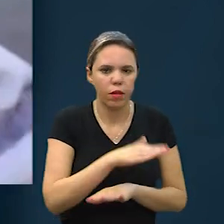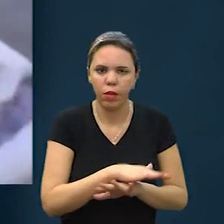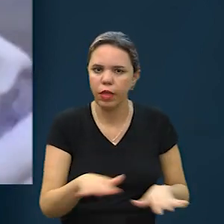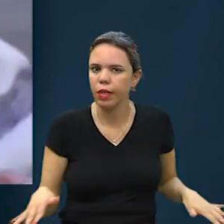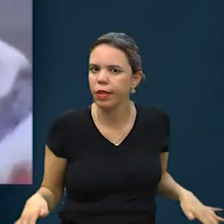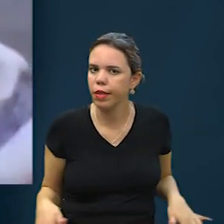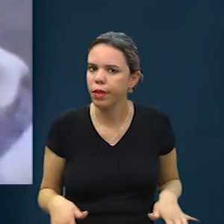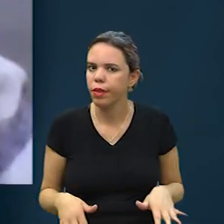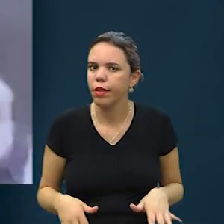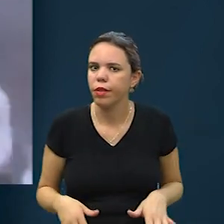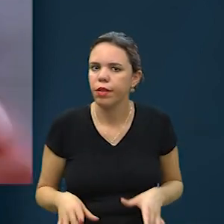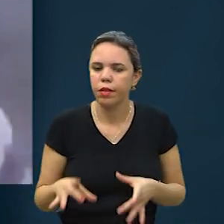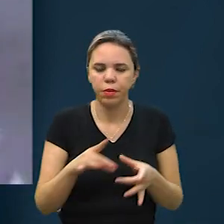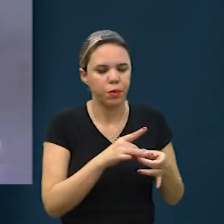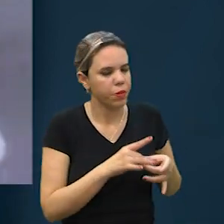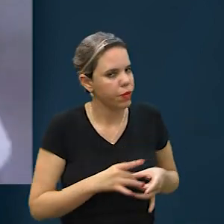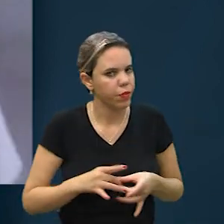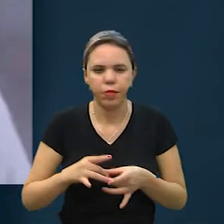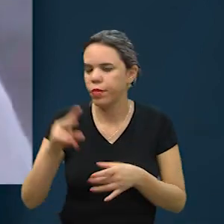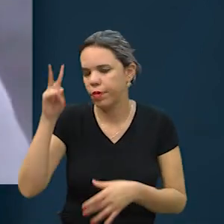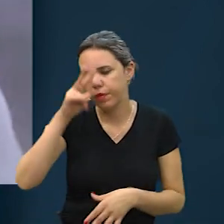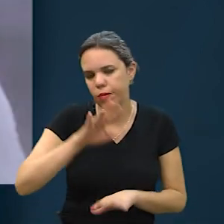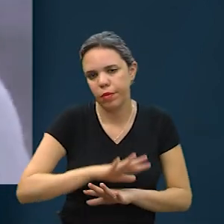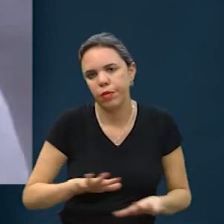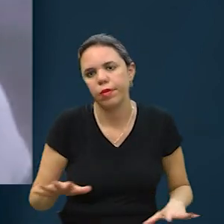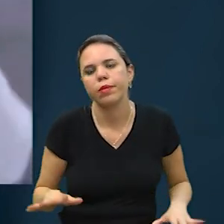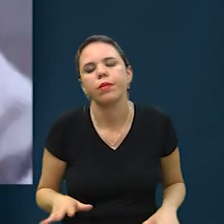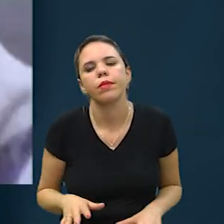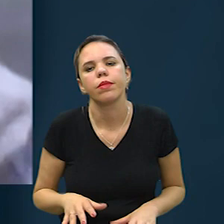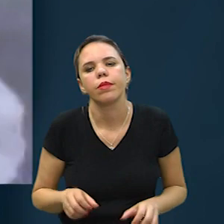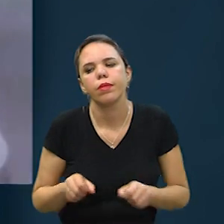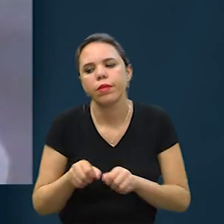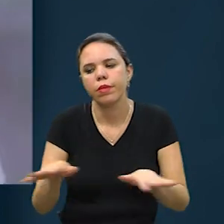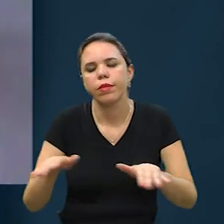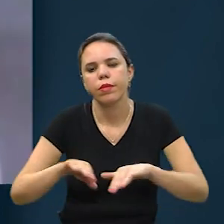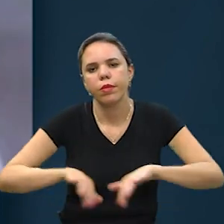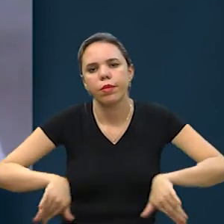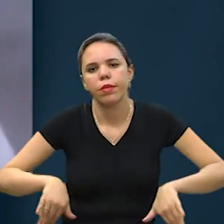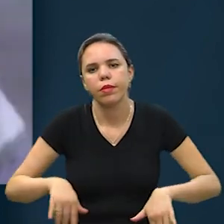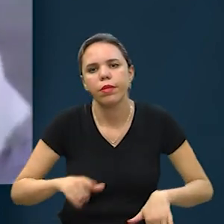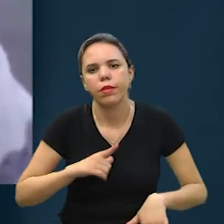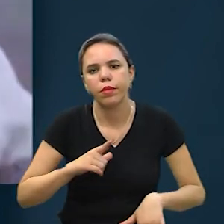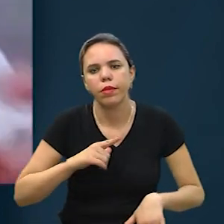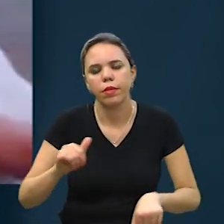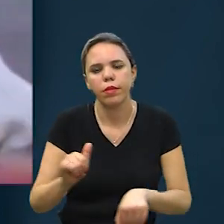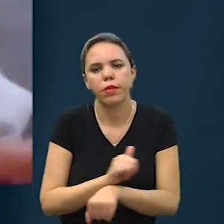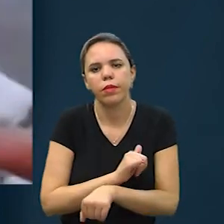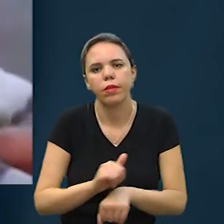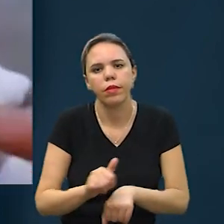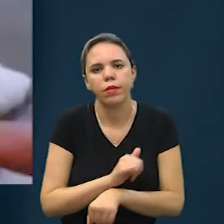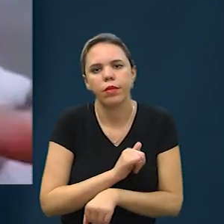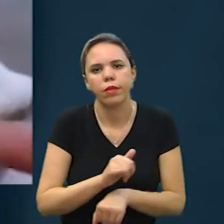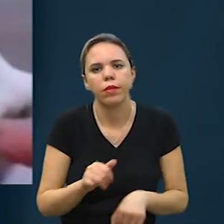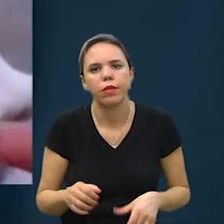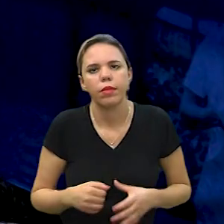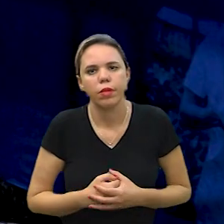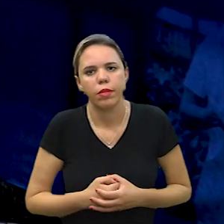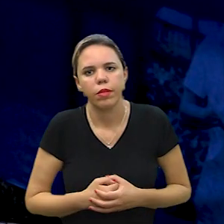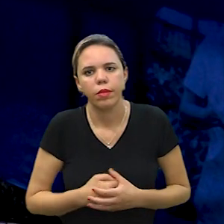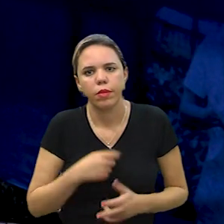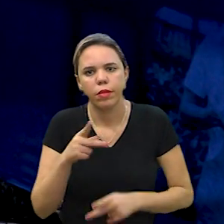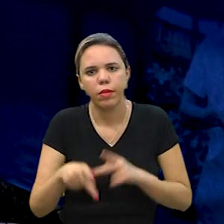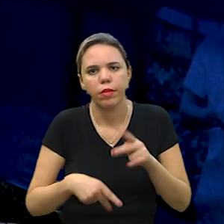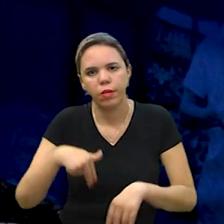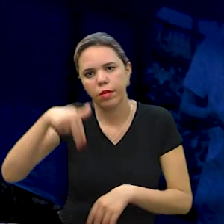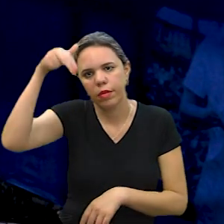gerou essas aglutinações historicamente, foram dispersos. Inclusive, existia uma estratégia de pegar